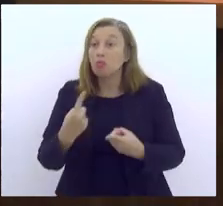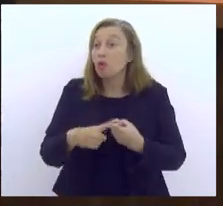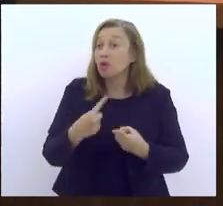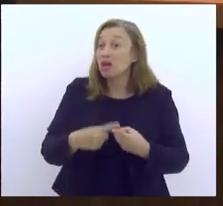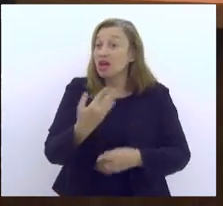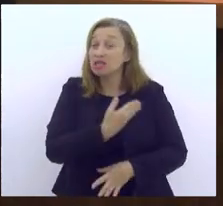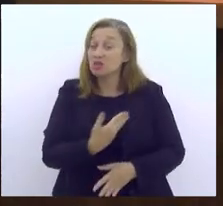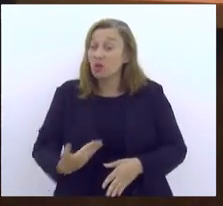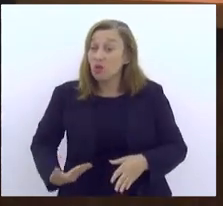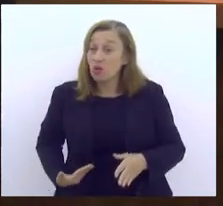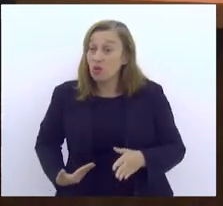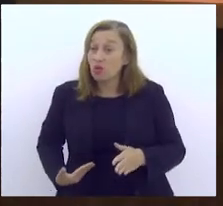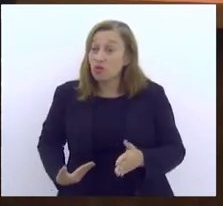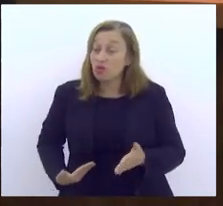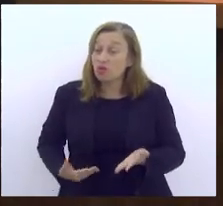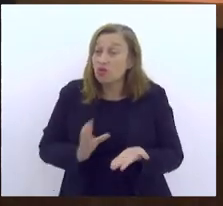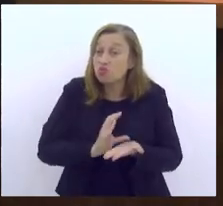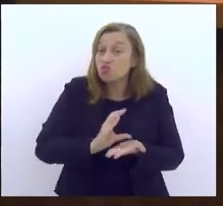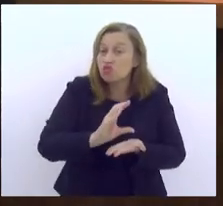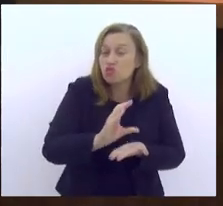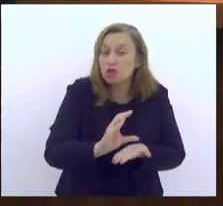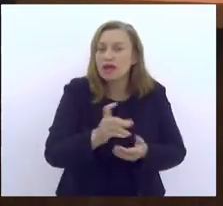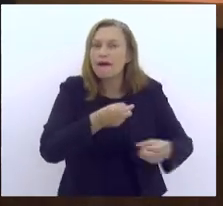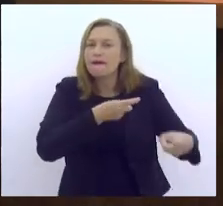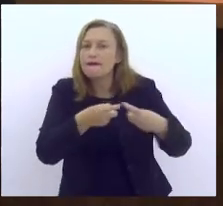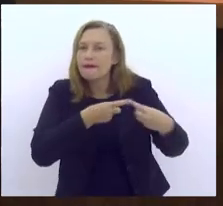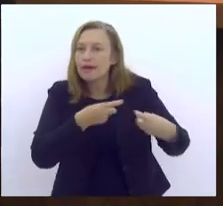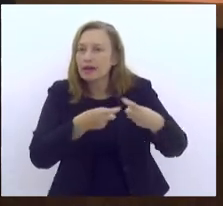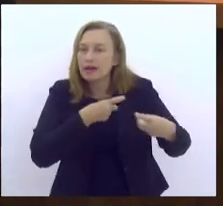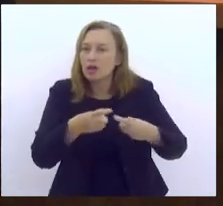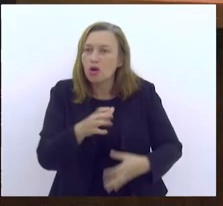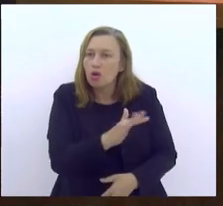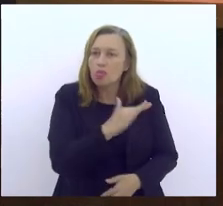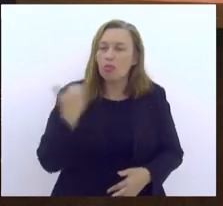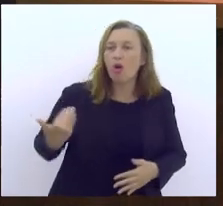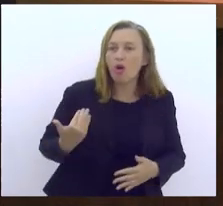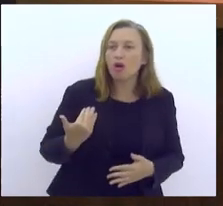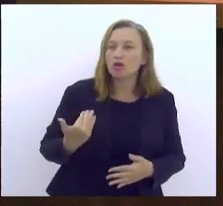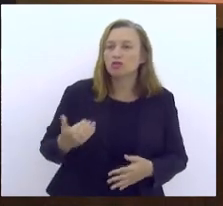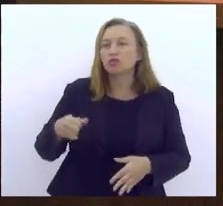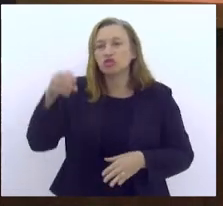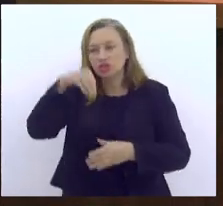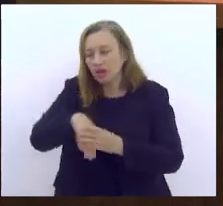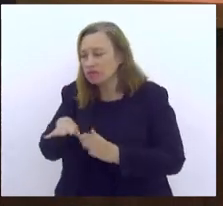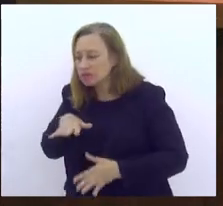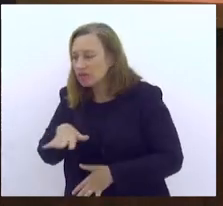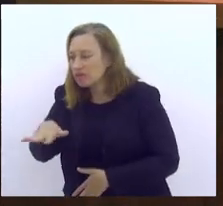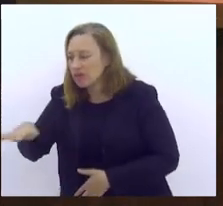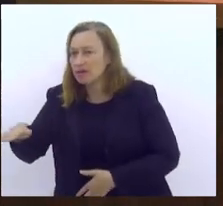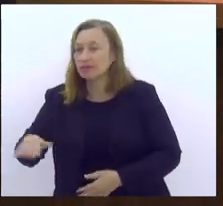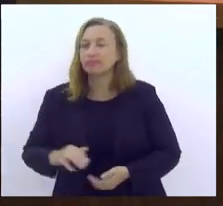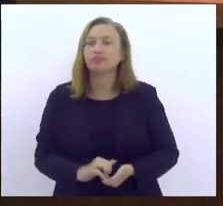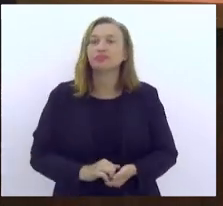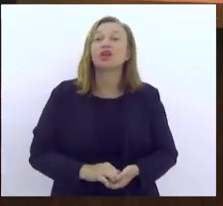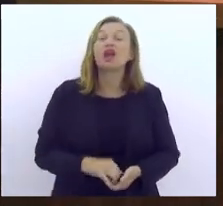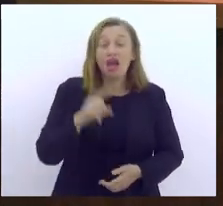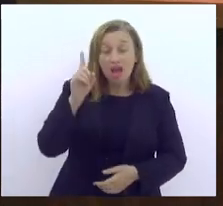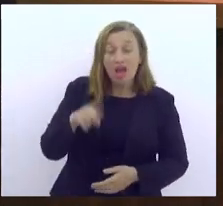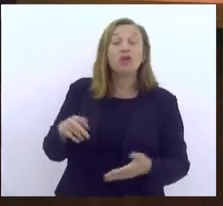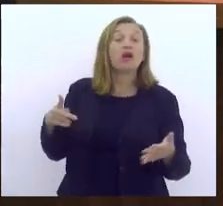governo patrocina a guerra. Esse governo patrocina mortos no chão dentro das favelas e periferias. É isso